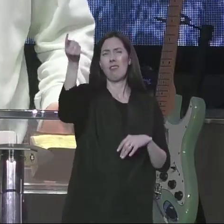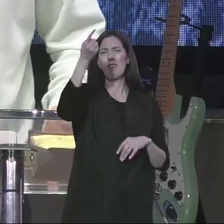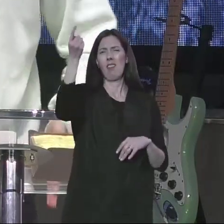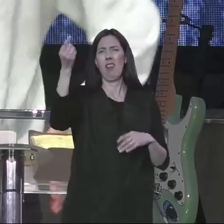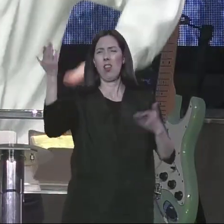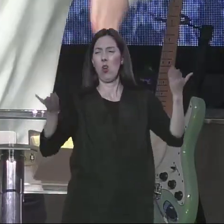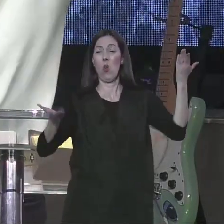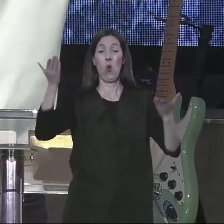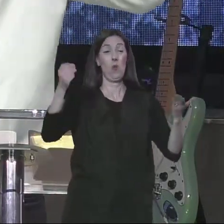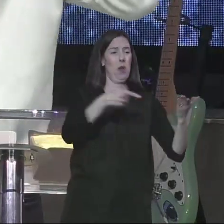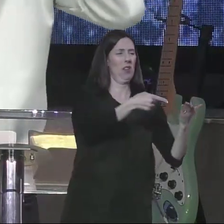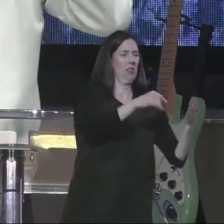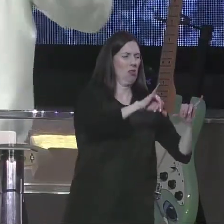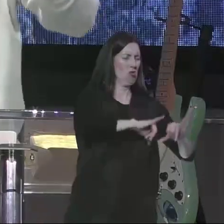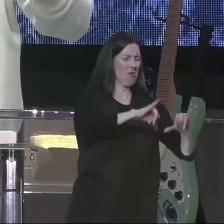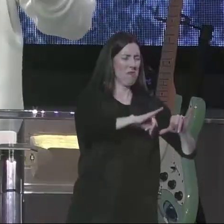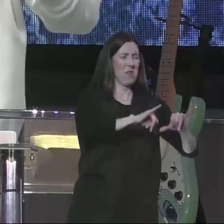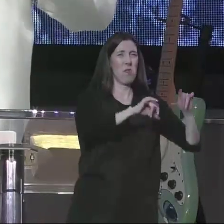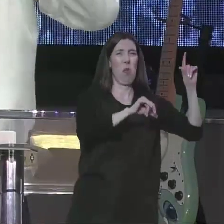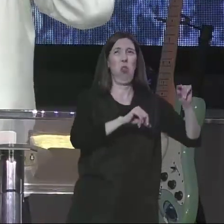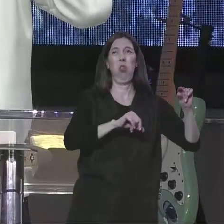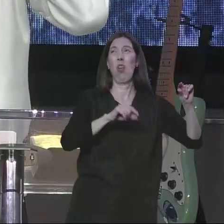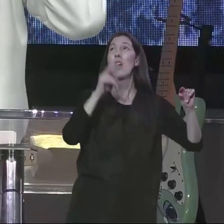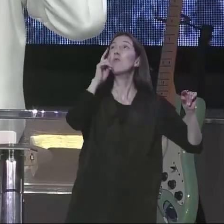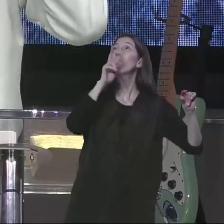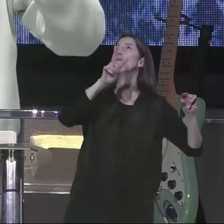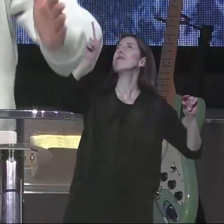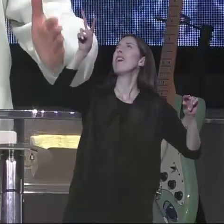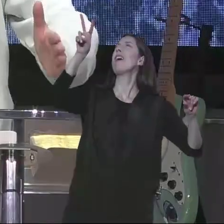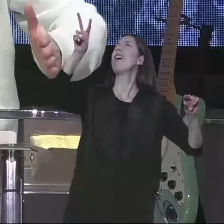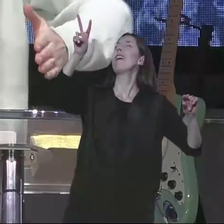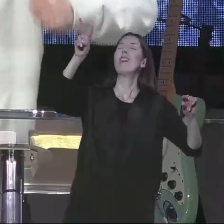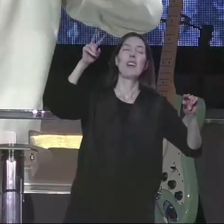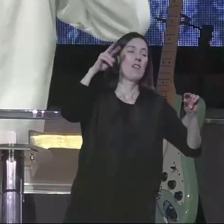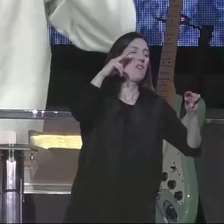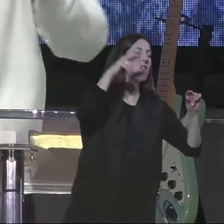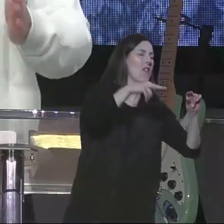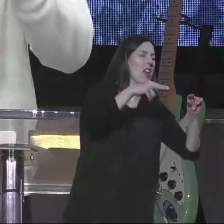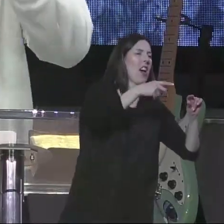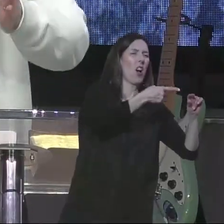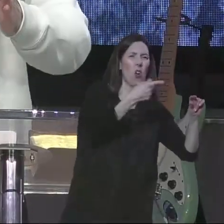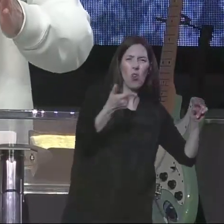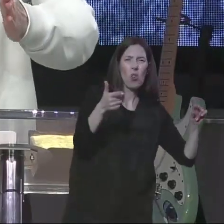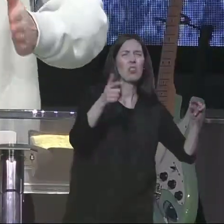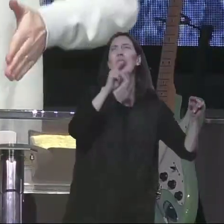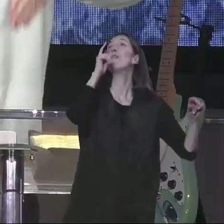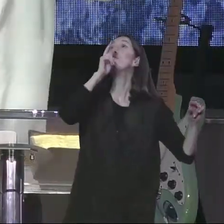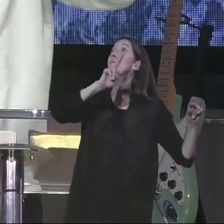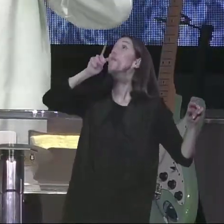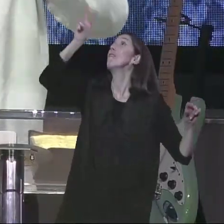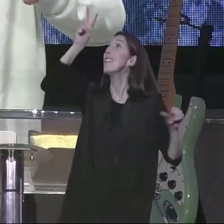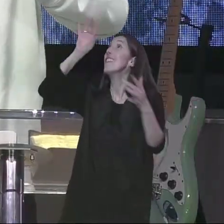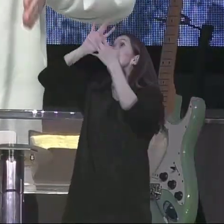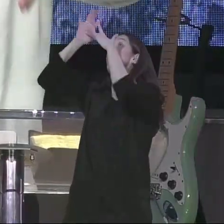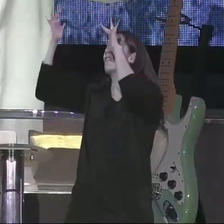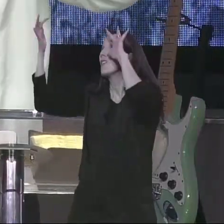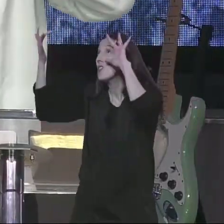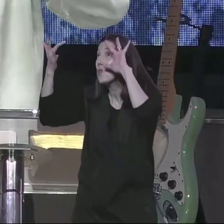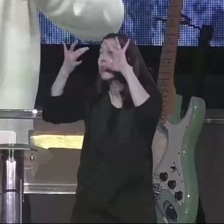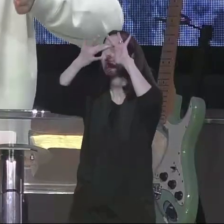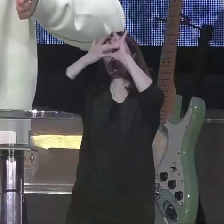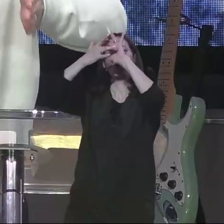eles. Assim fixamos os olhos, não naquilo que se vê, mas no que não se vê, Jesus. Pois o que se vê